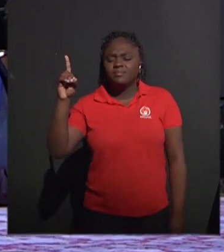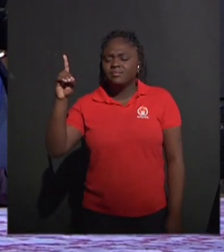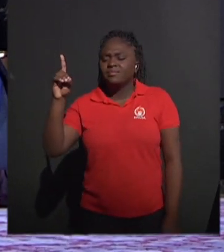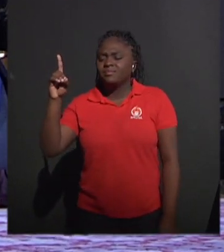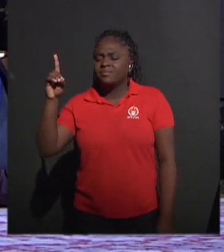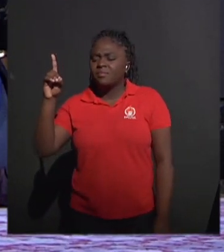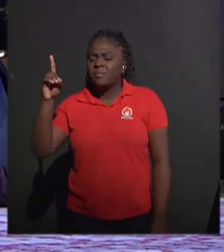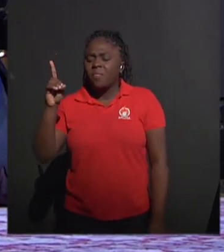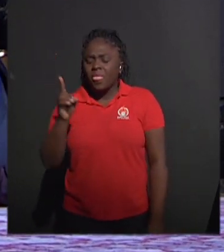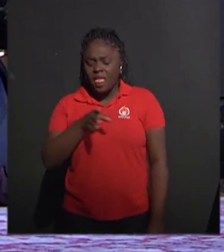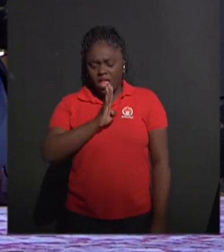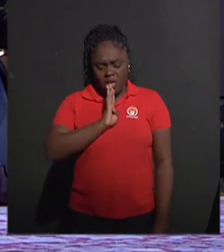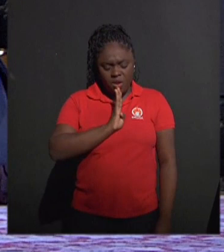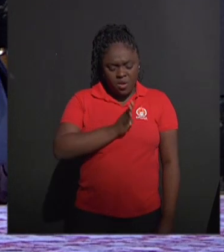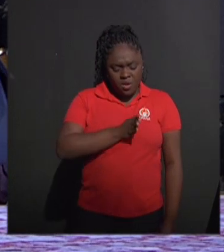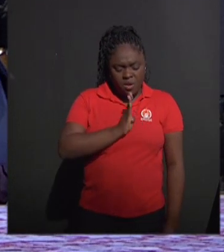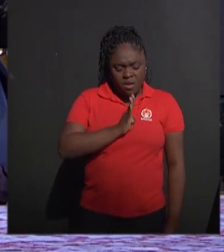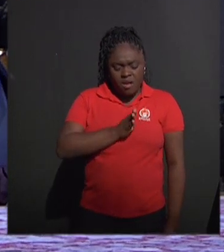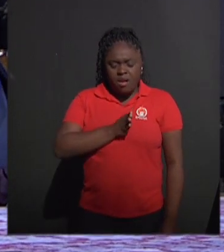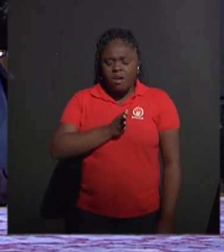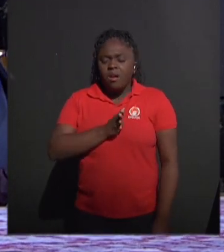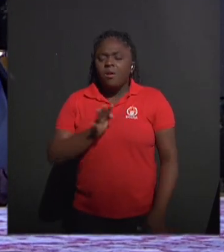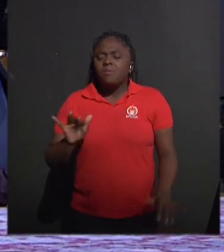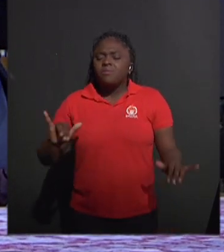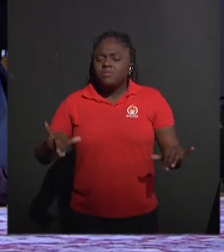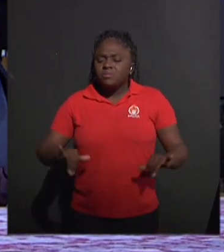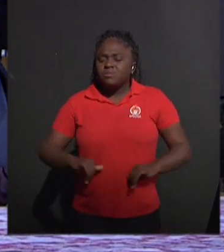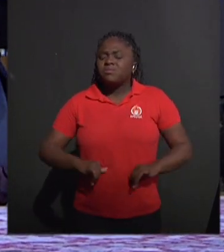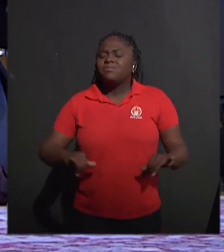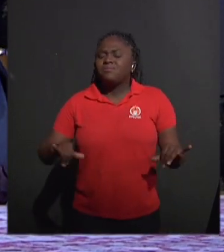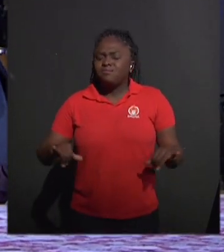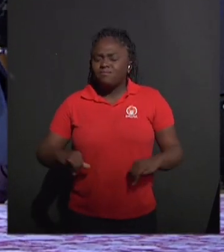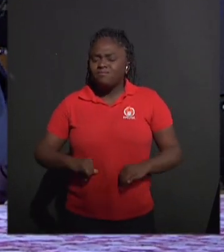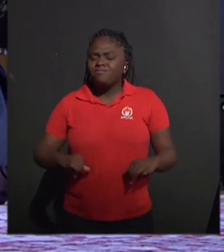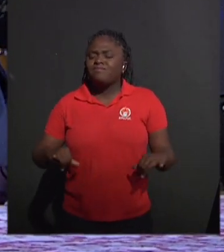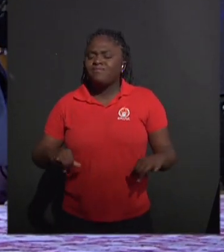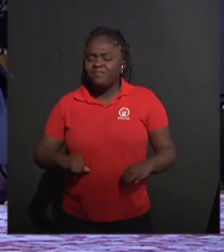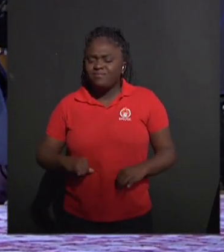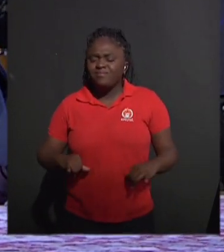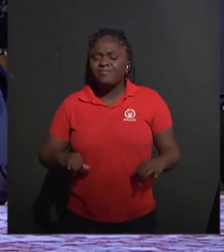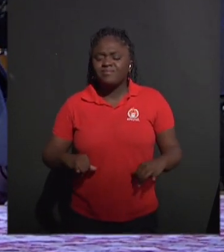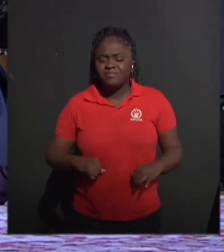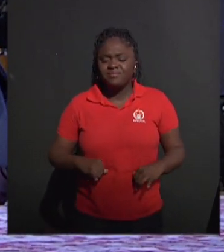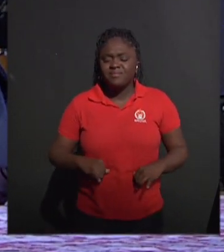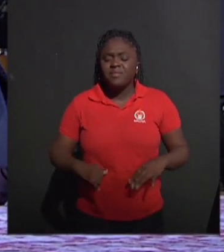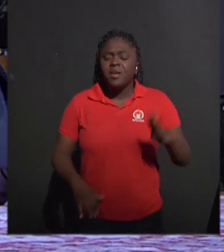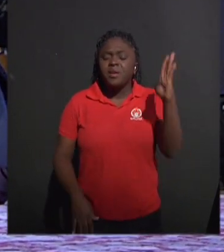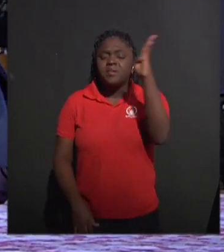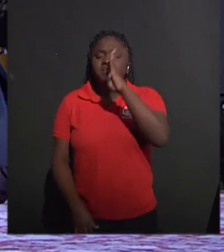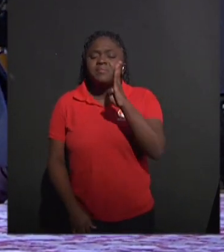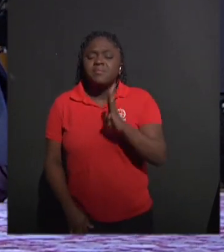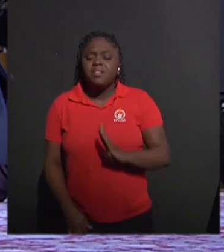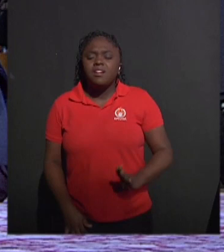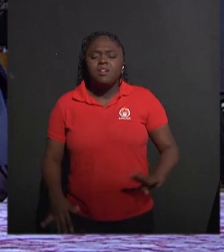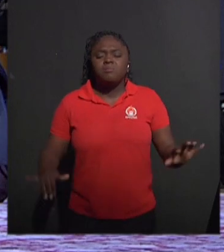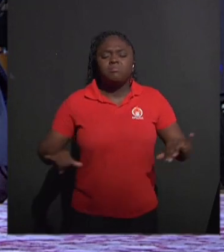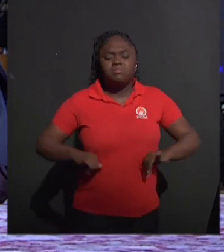Senhor, nosso coração, Senhor, tem sofrido. Nossa terra tem sofrido, Senhor.